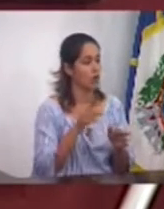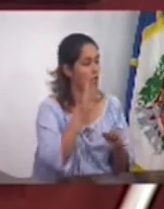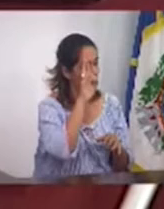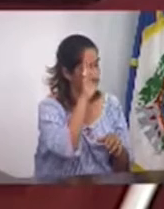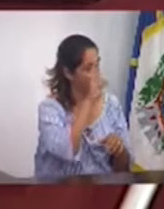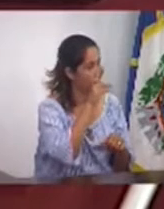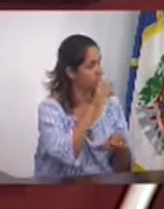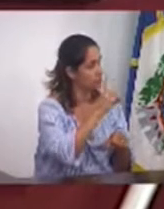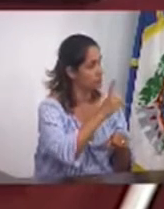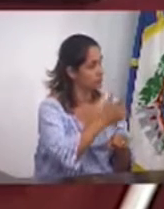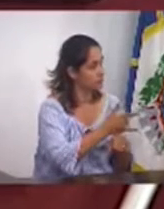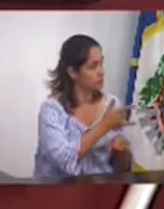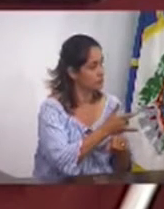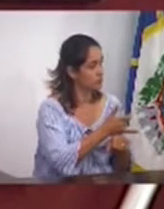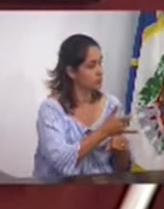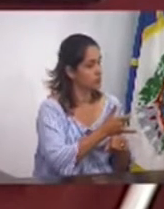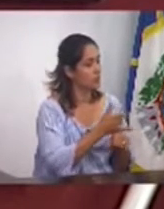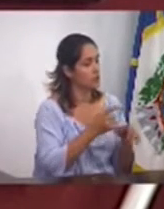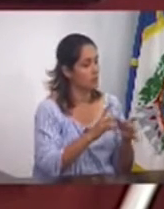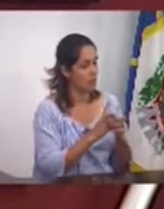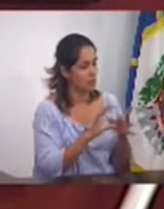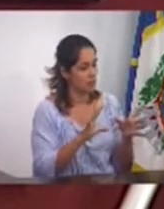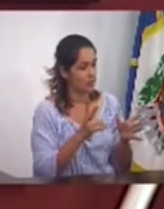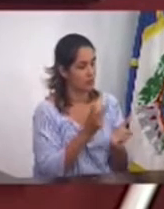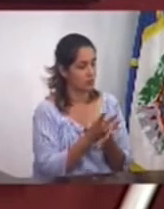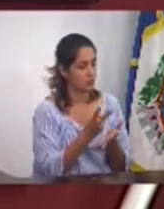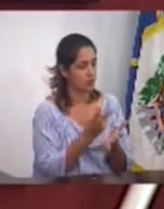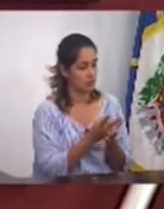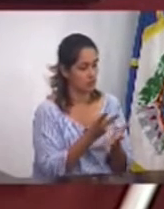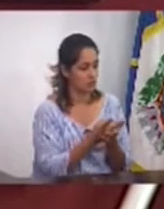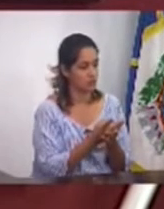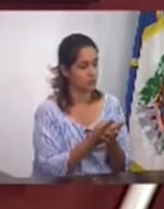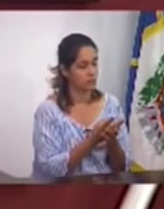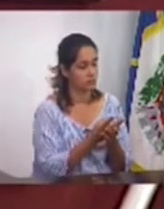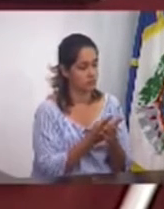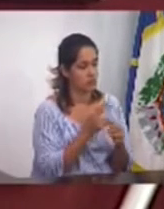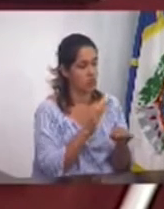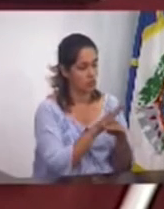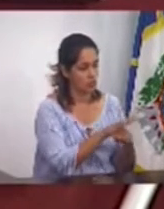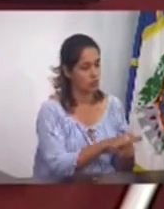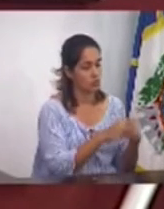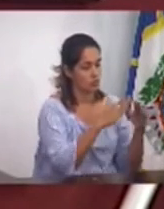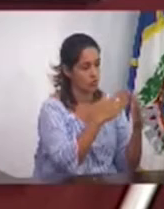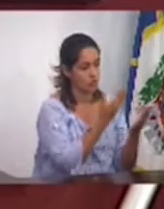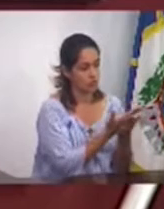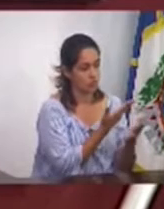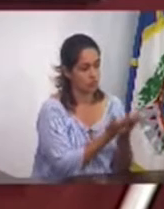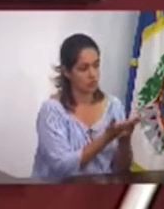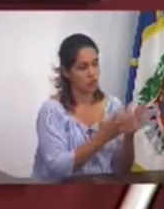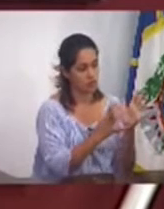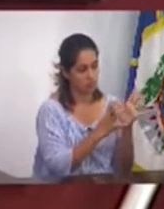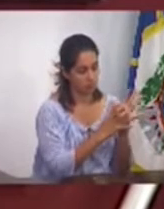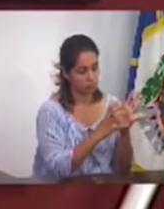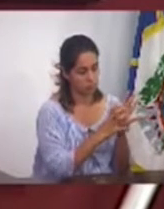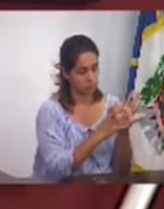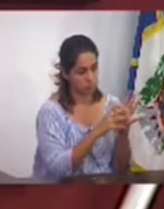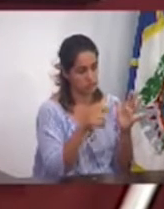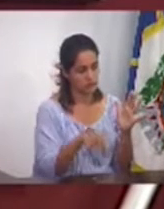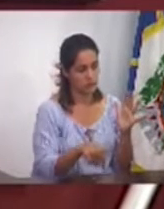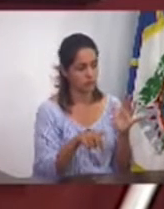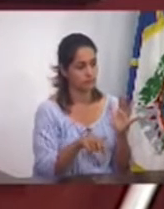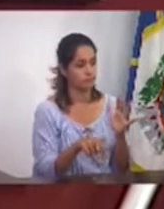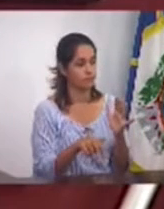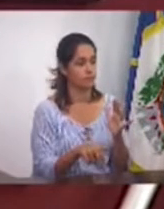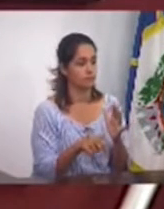presidente os mais também quando foi presidente sempre apoio à escola do legislativo os servidores dessa casa que são parceiros são